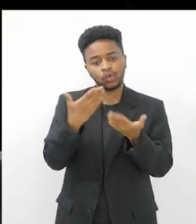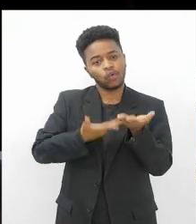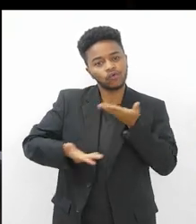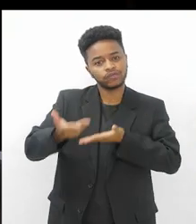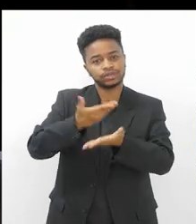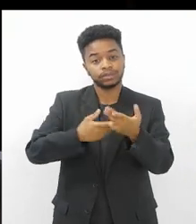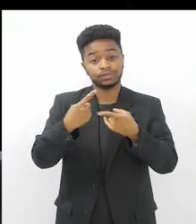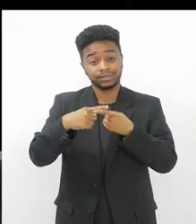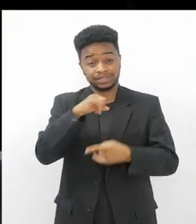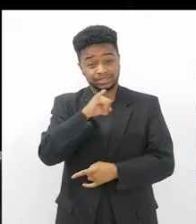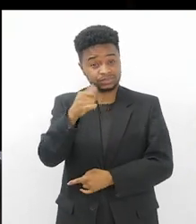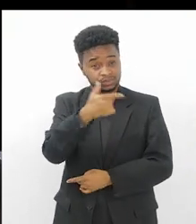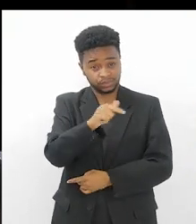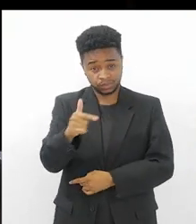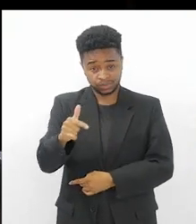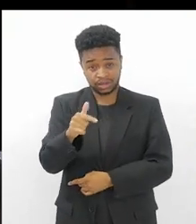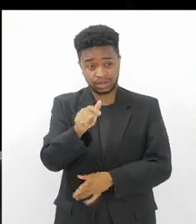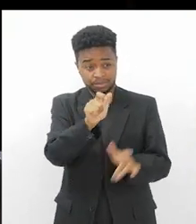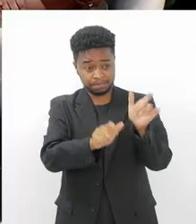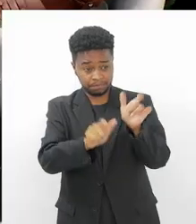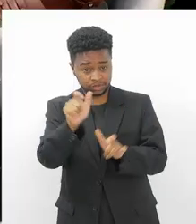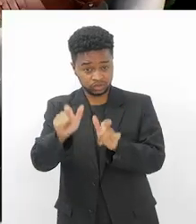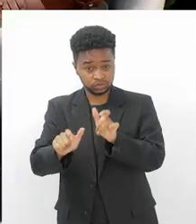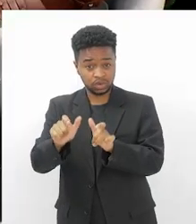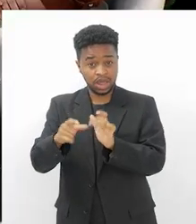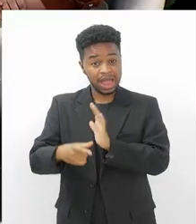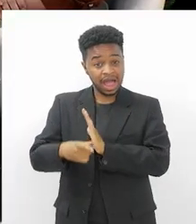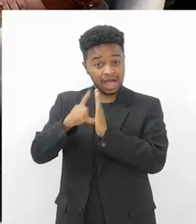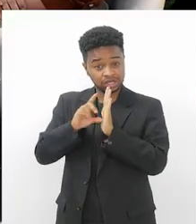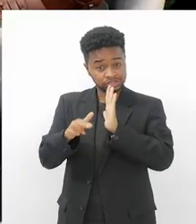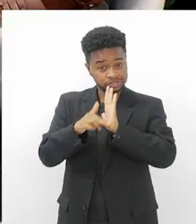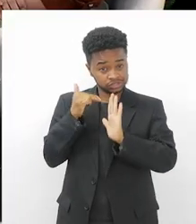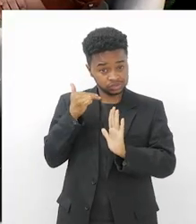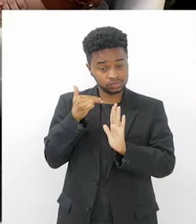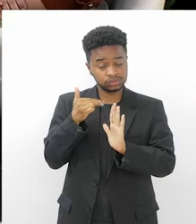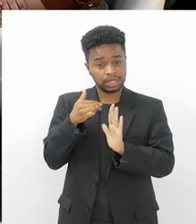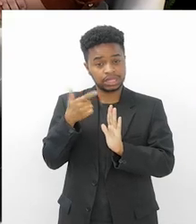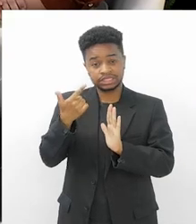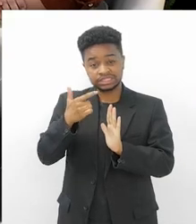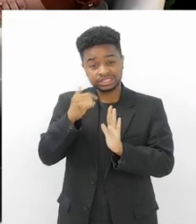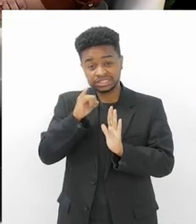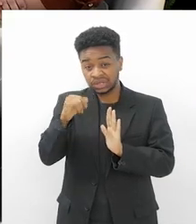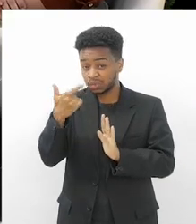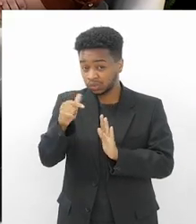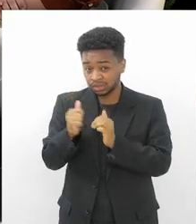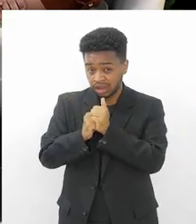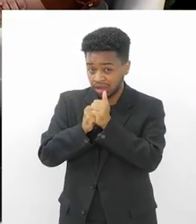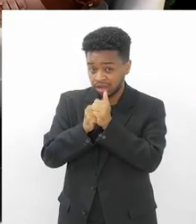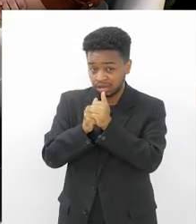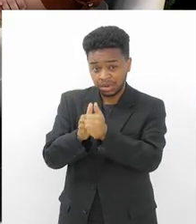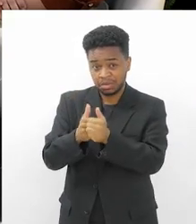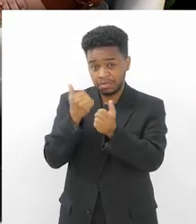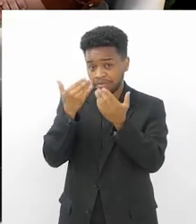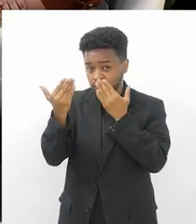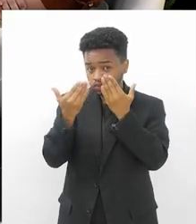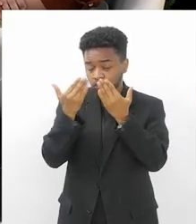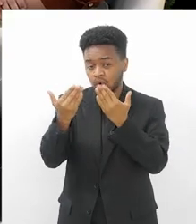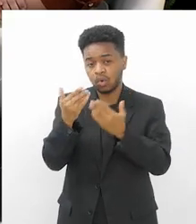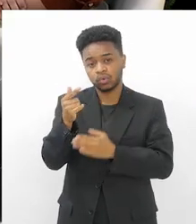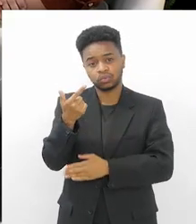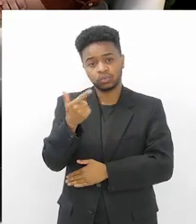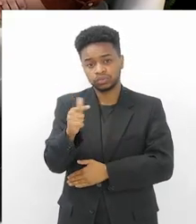de conversa. Se a gente não tiver uma pessoa, antes da bariátrica, com acompanhamento